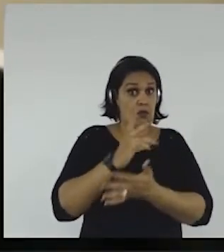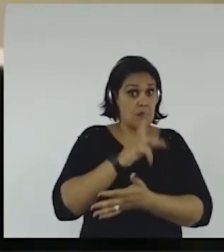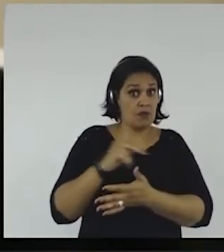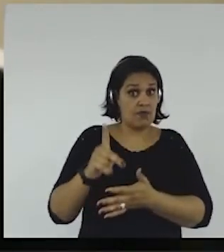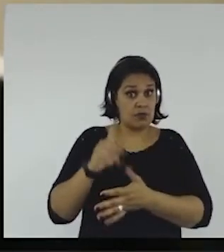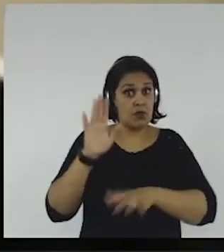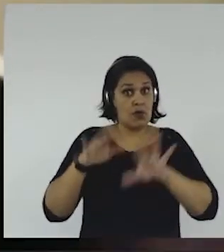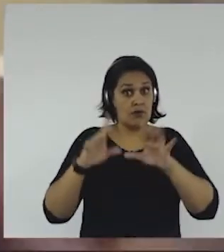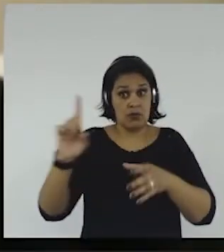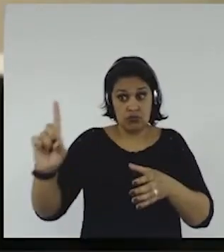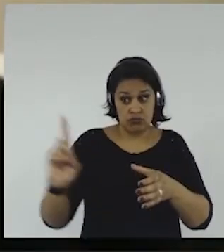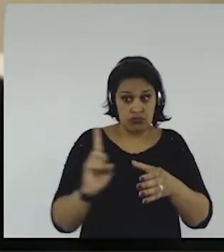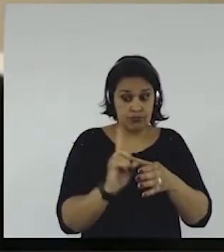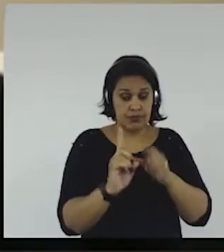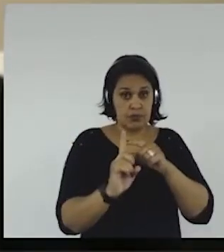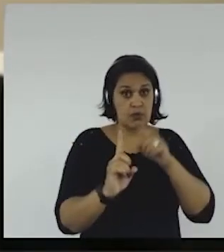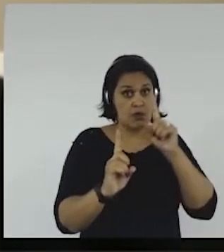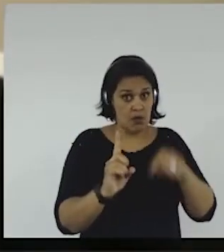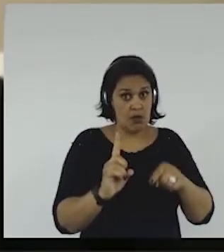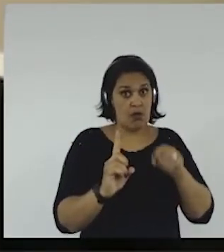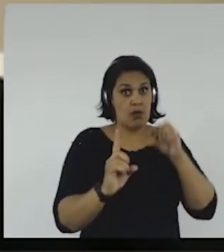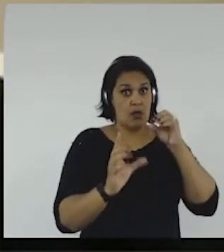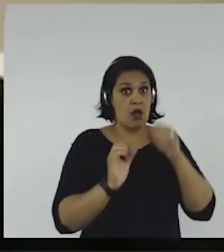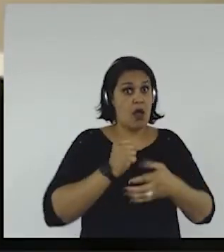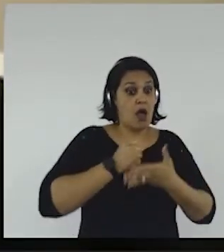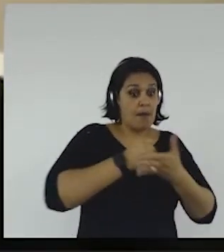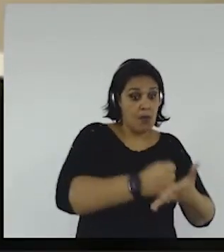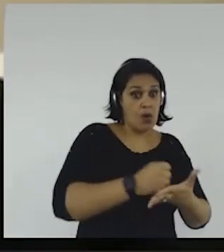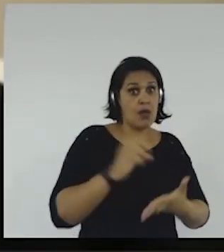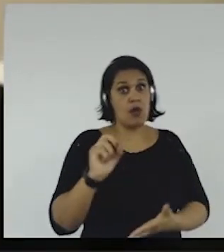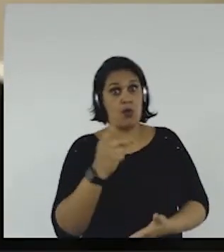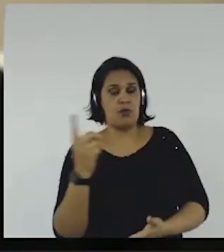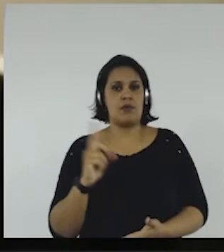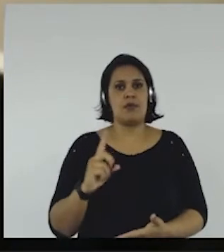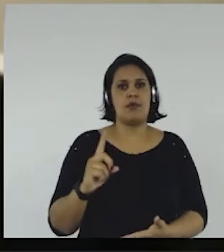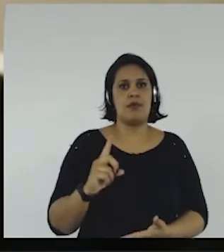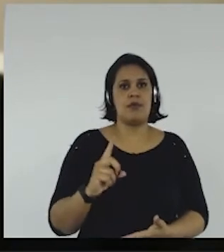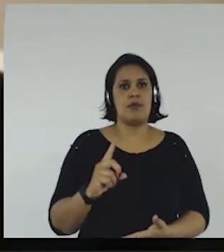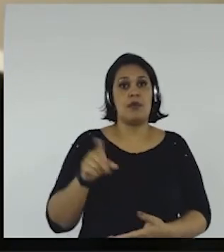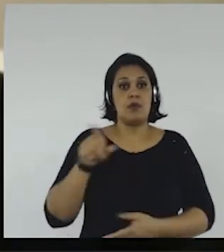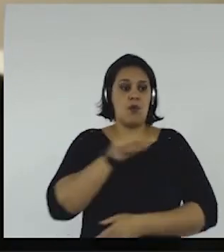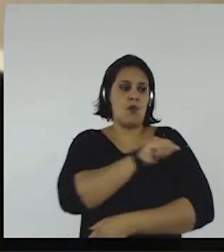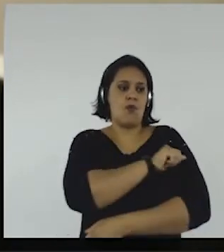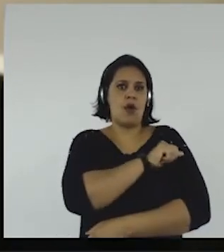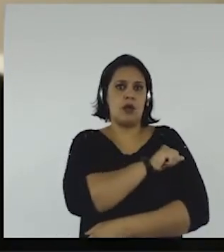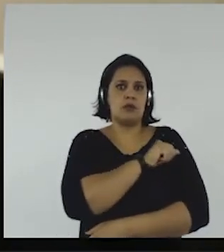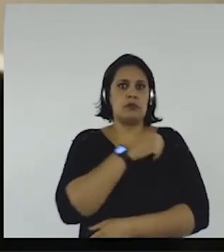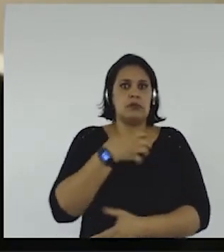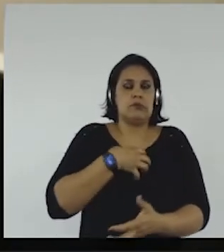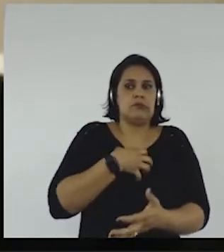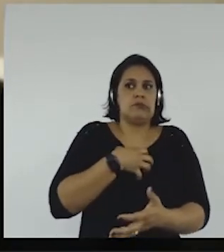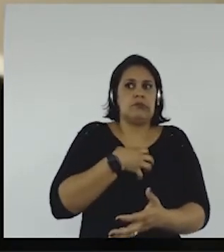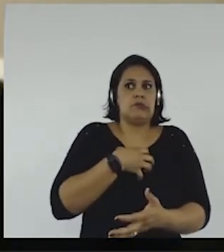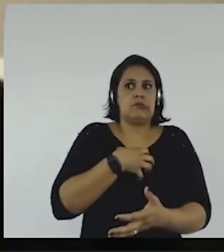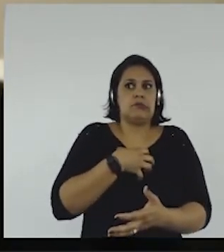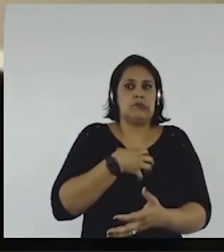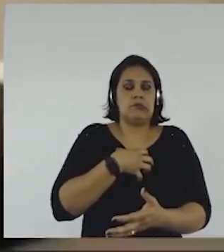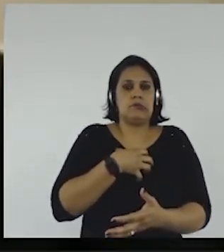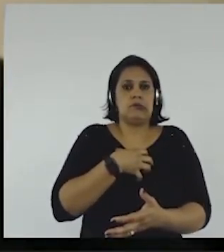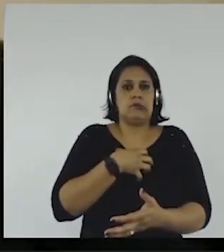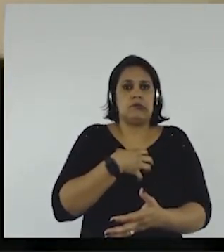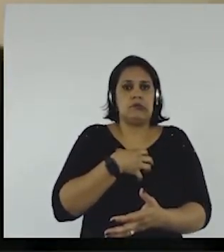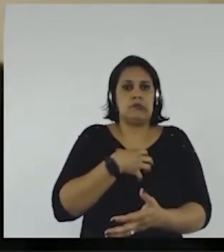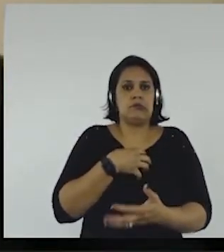se enquadravam em posições partidárias. E os alunos ficavam chateados, porque era um conservador,